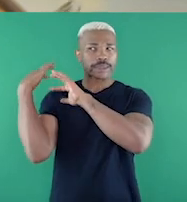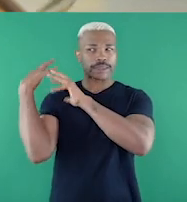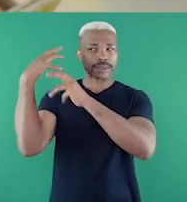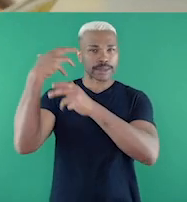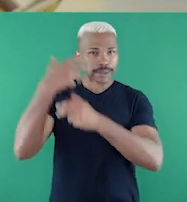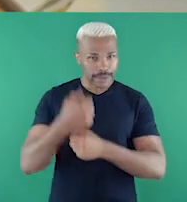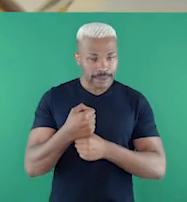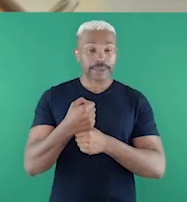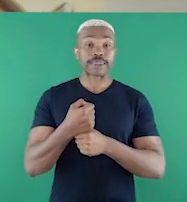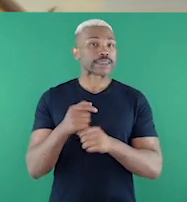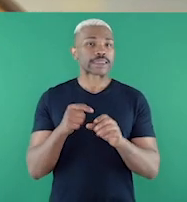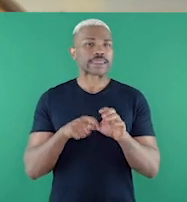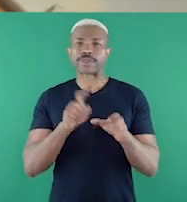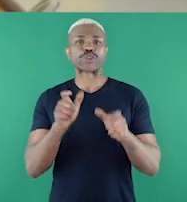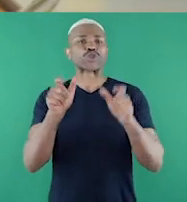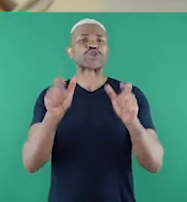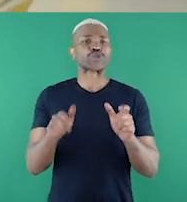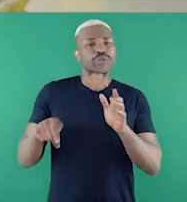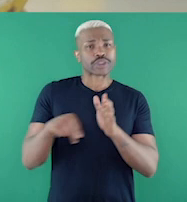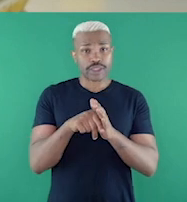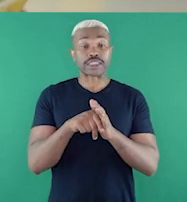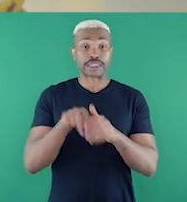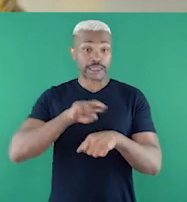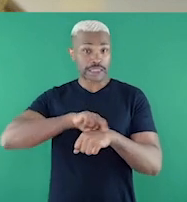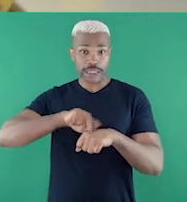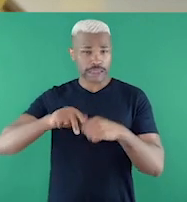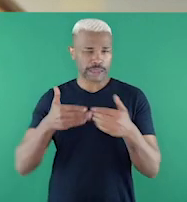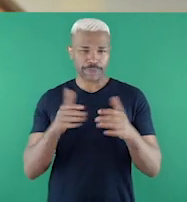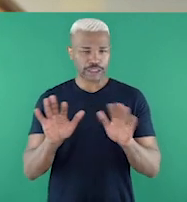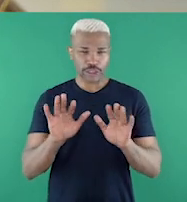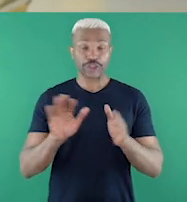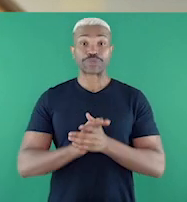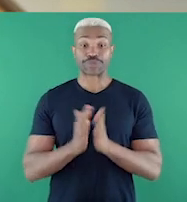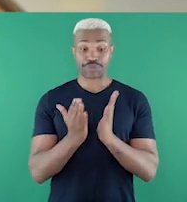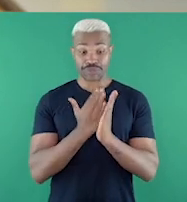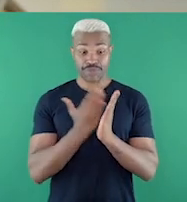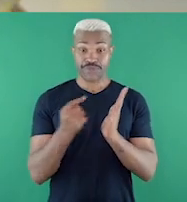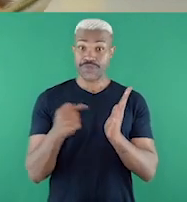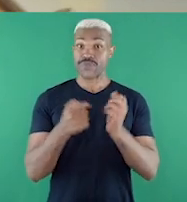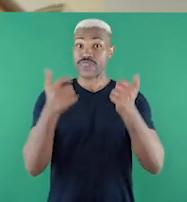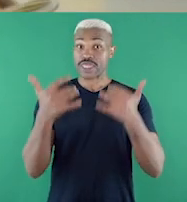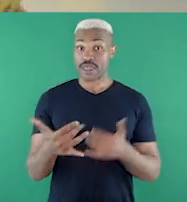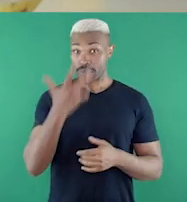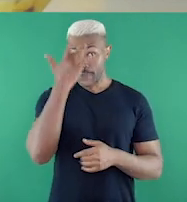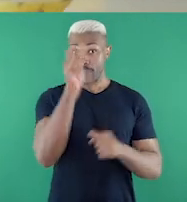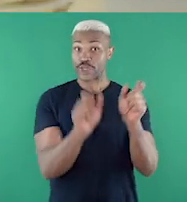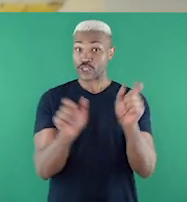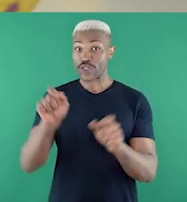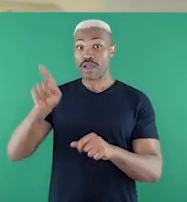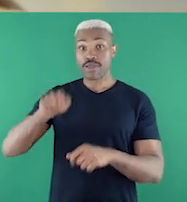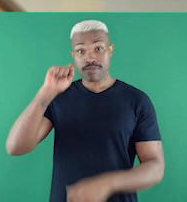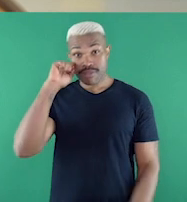ancestralidade, independente do nosso pertencimento étnico-racial. Então, este livro, ele fala sobre isso. Os personagens, eles são